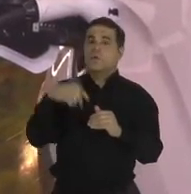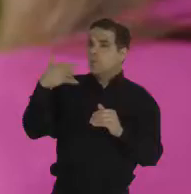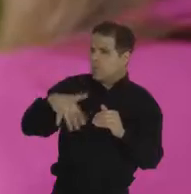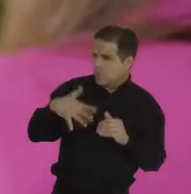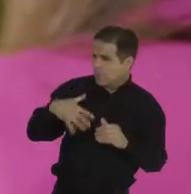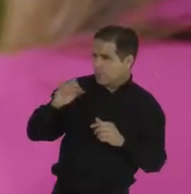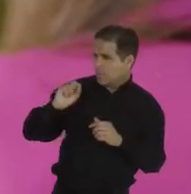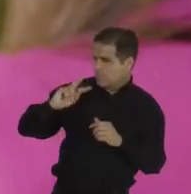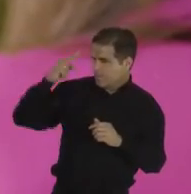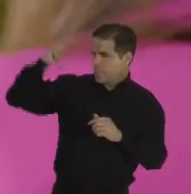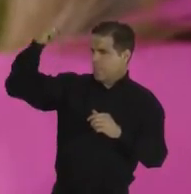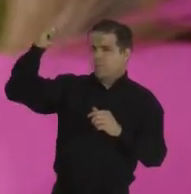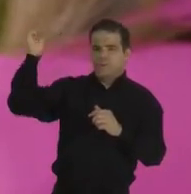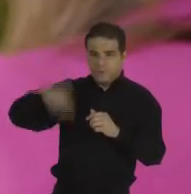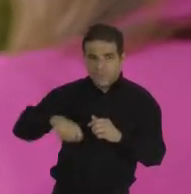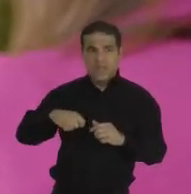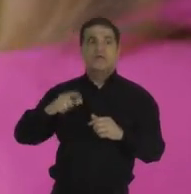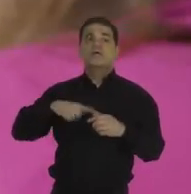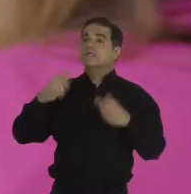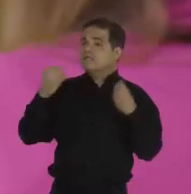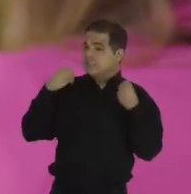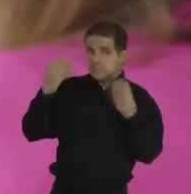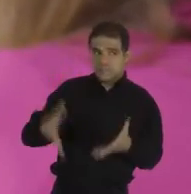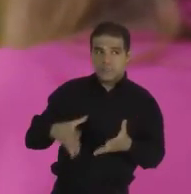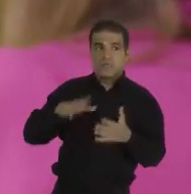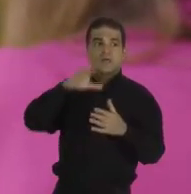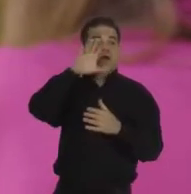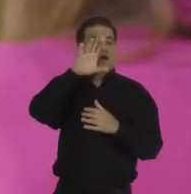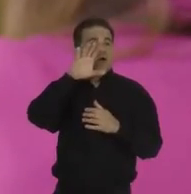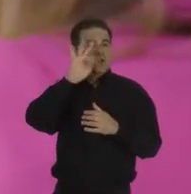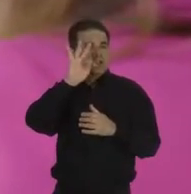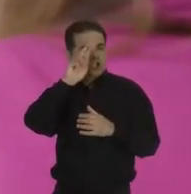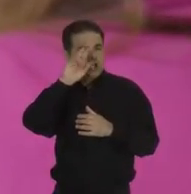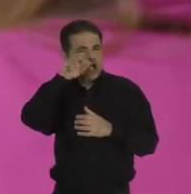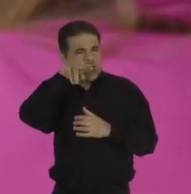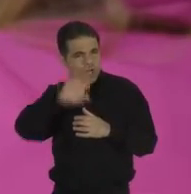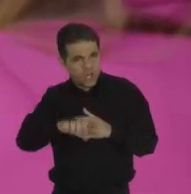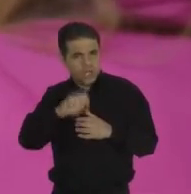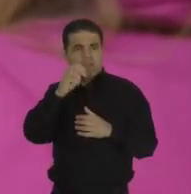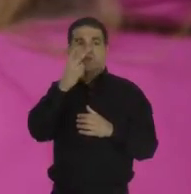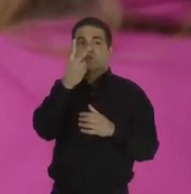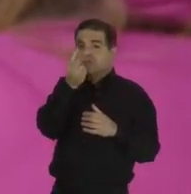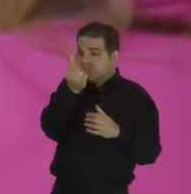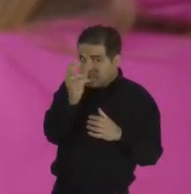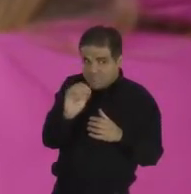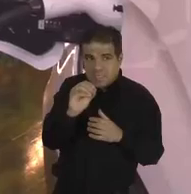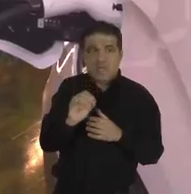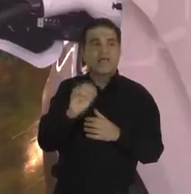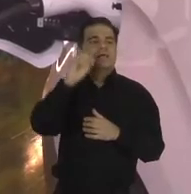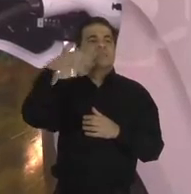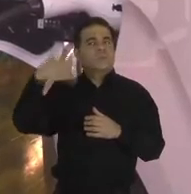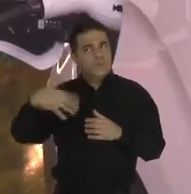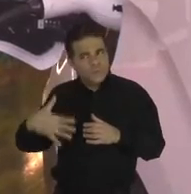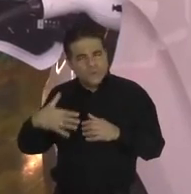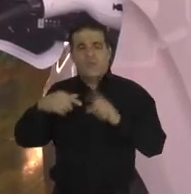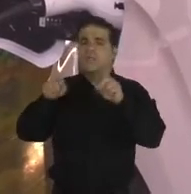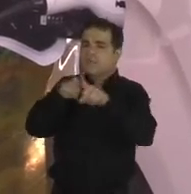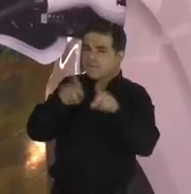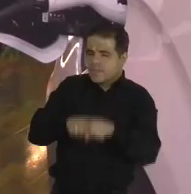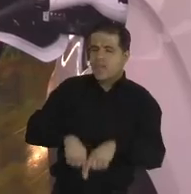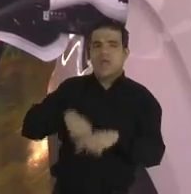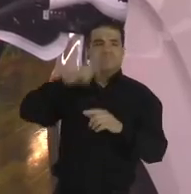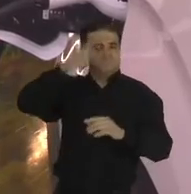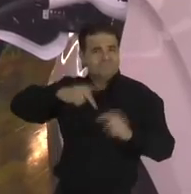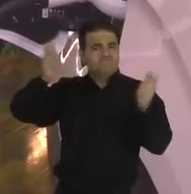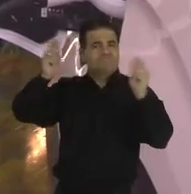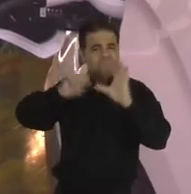de potência ele também oferecem um toque instantâneo de 260 Mil Tons metros e uma autonomia